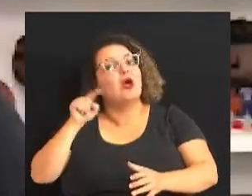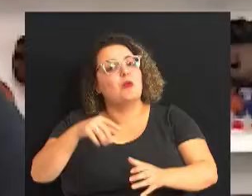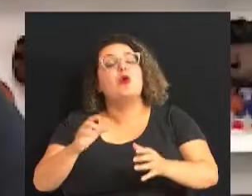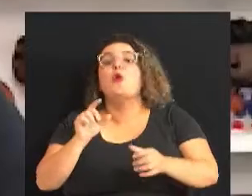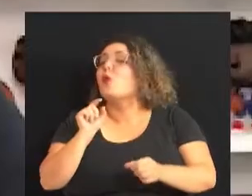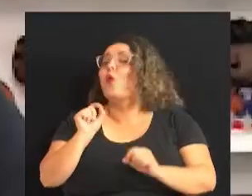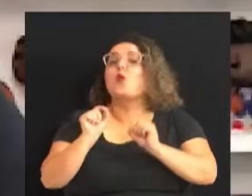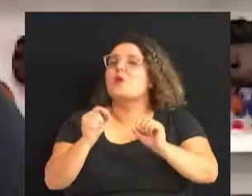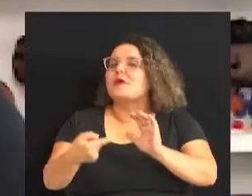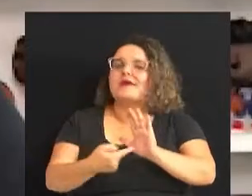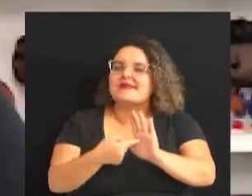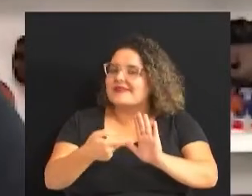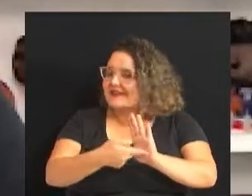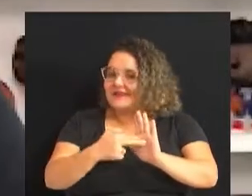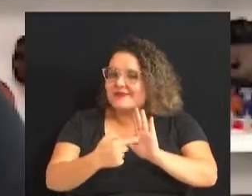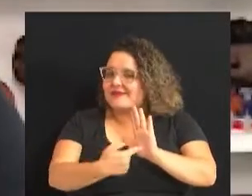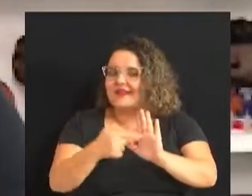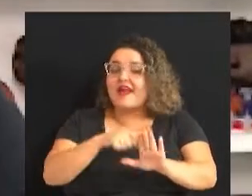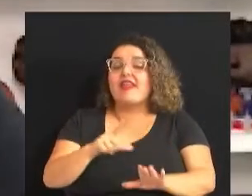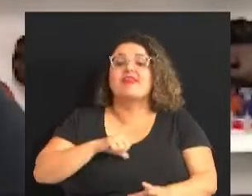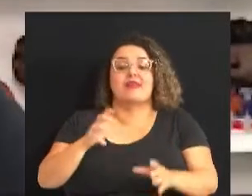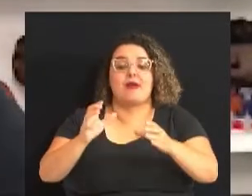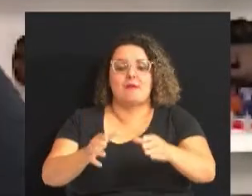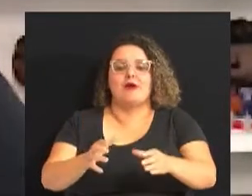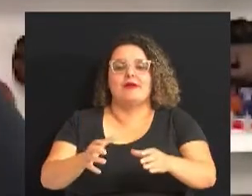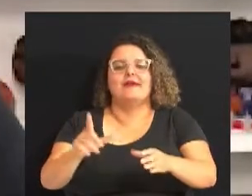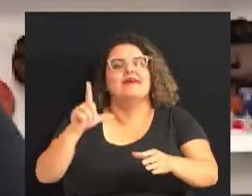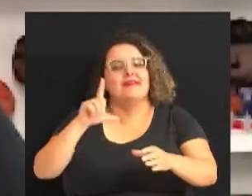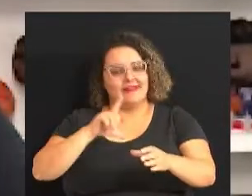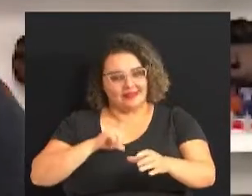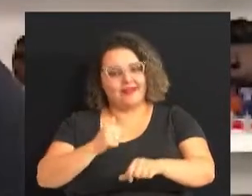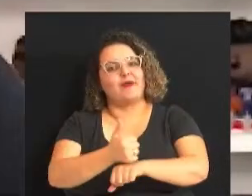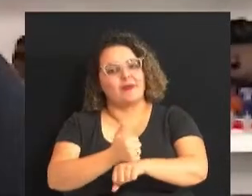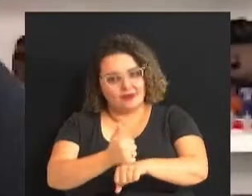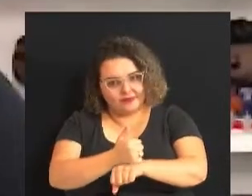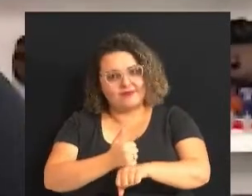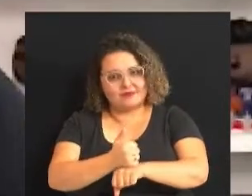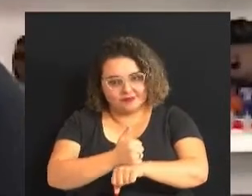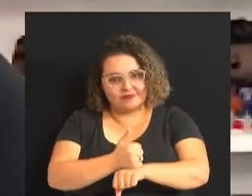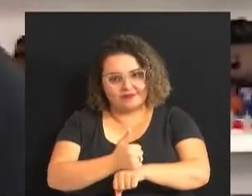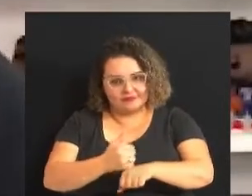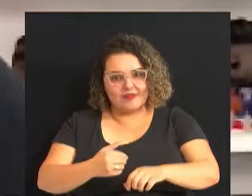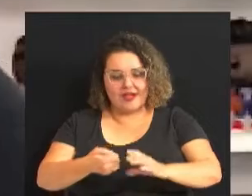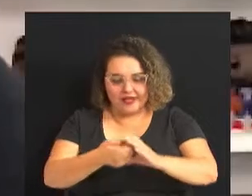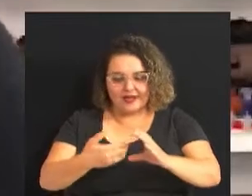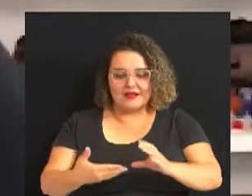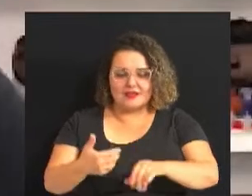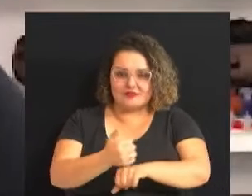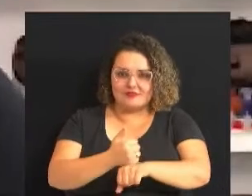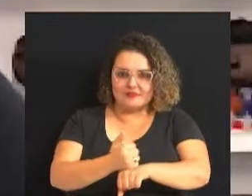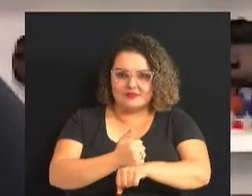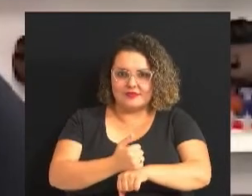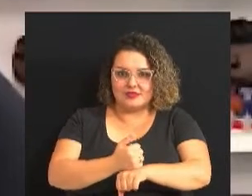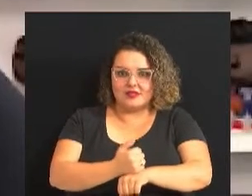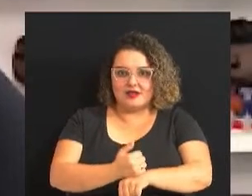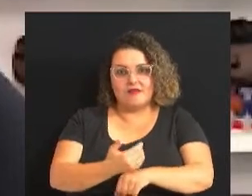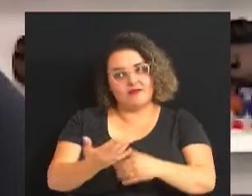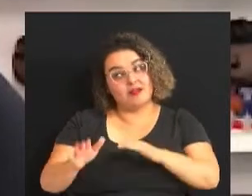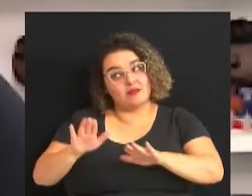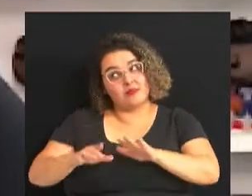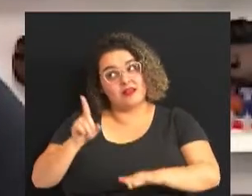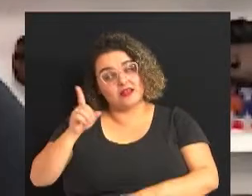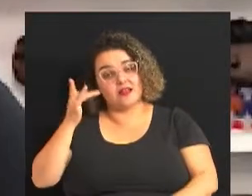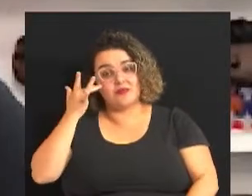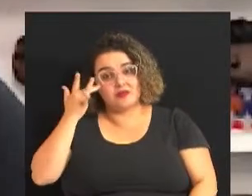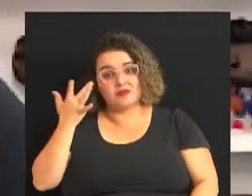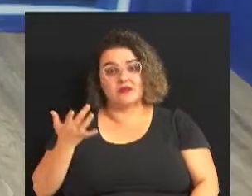ter essa noção de que ele pode fazer parte do melhor basquetebol do mundo. Então, vai depender dele. Torço muito para isso, Gabriel. Então, isso é importante, que nós